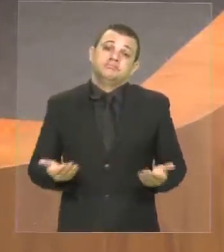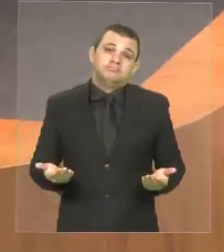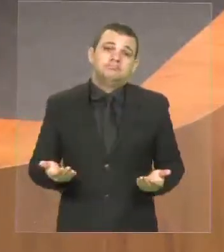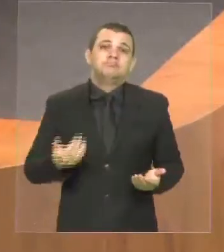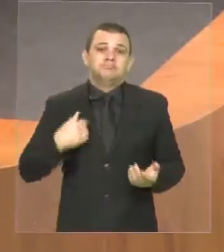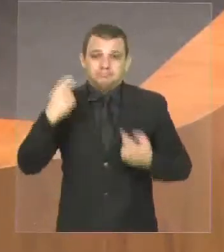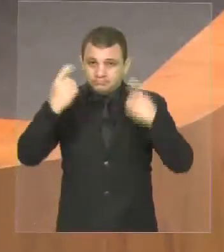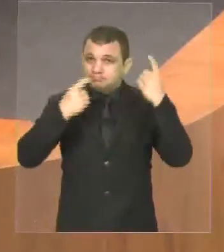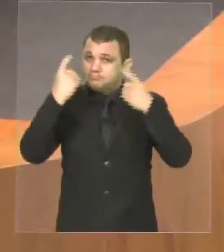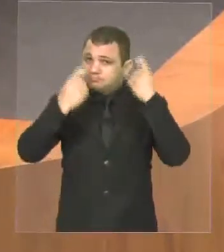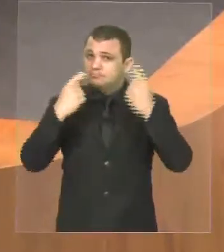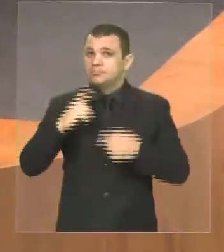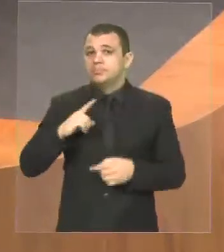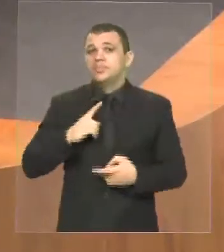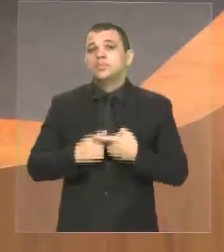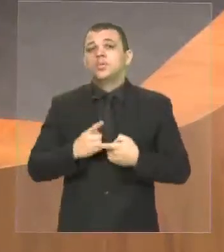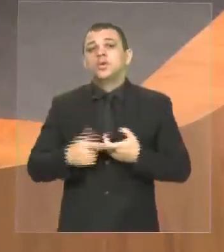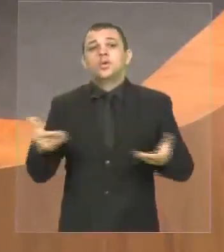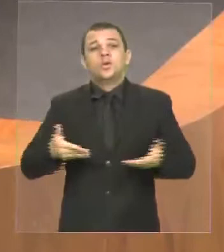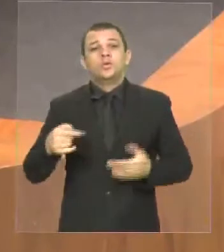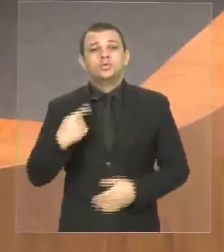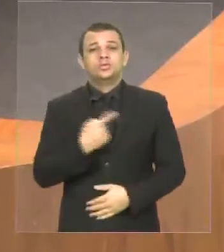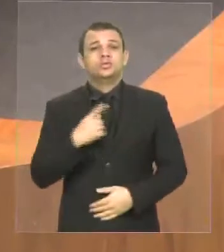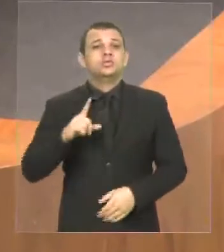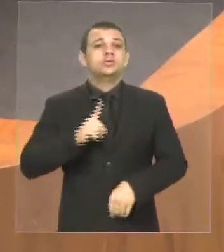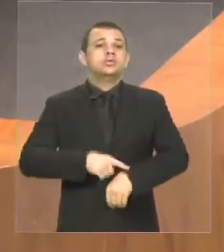preocupante. Hoje nós estamos vivendo